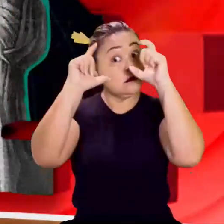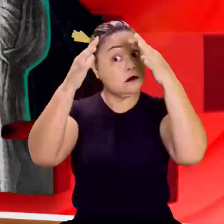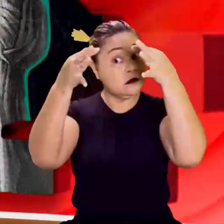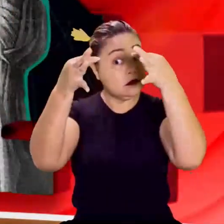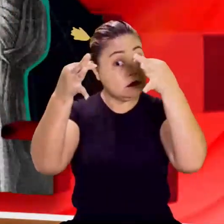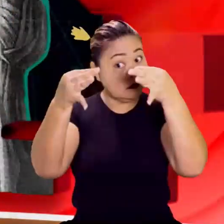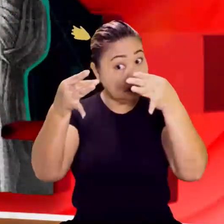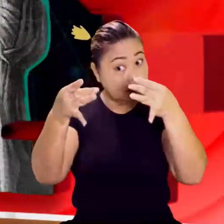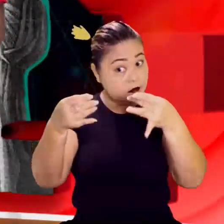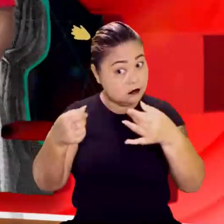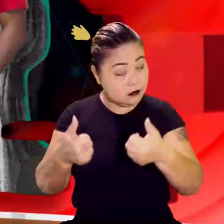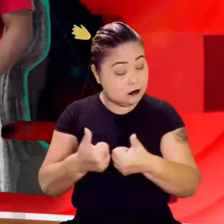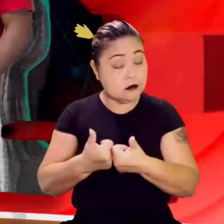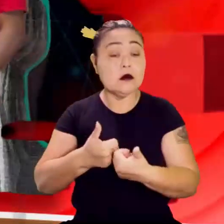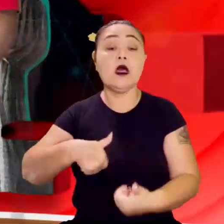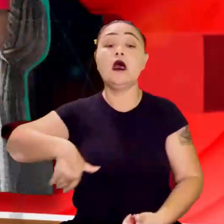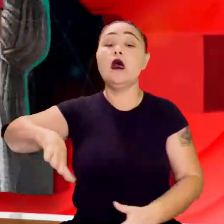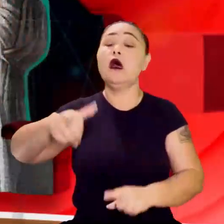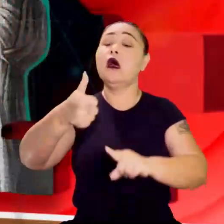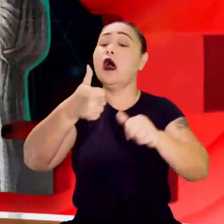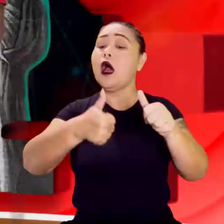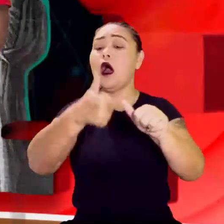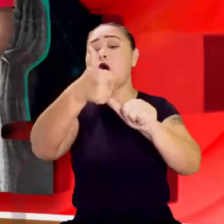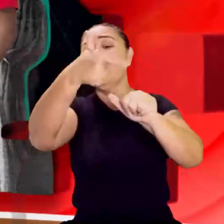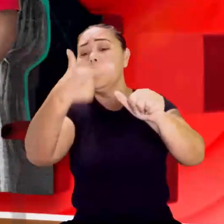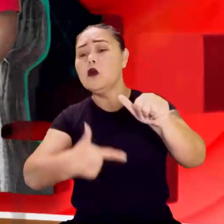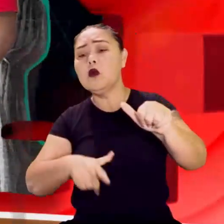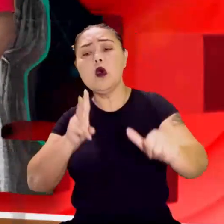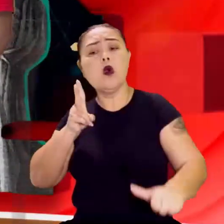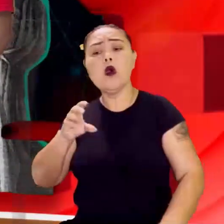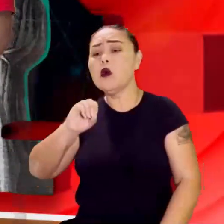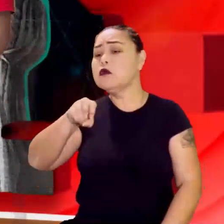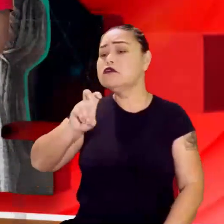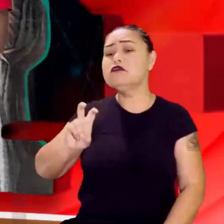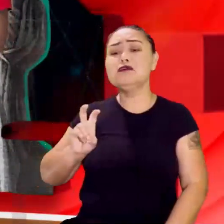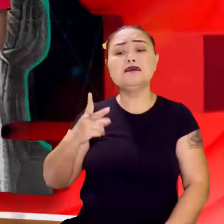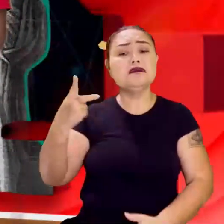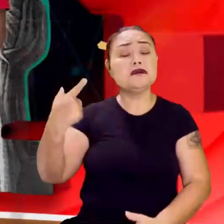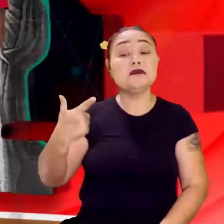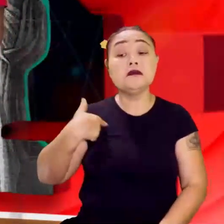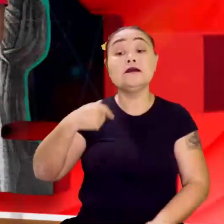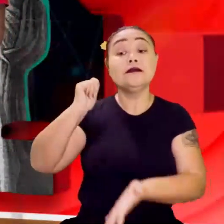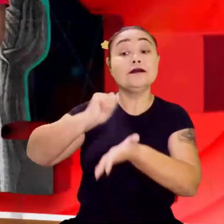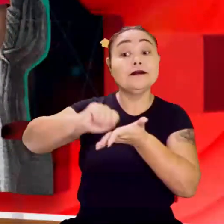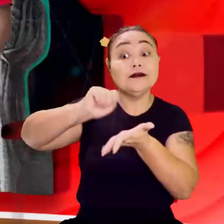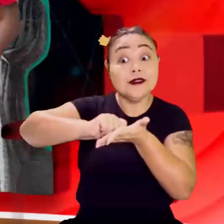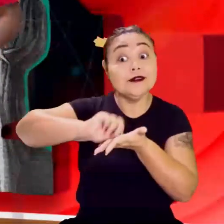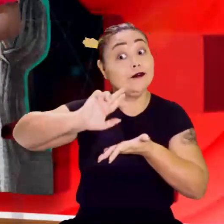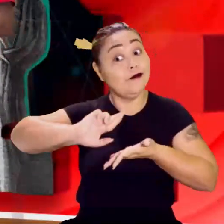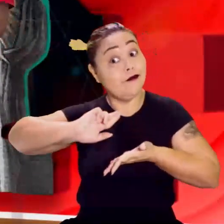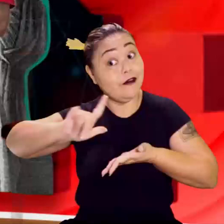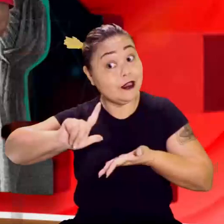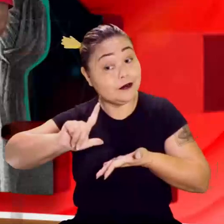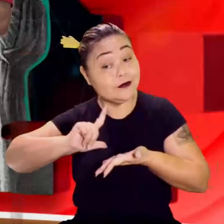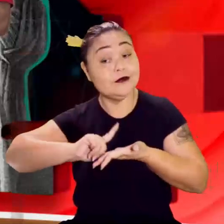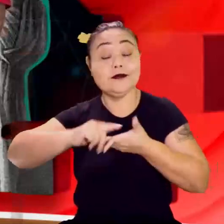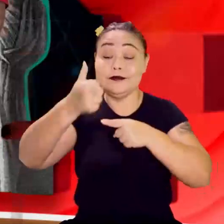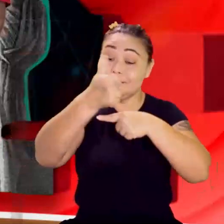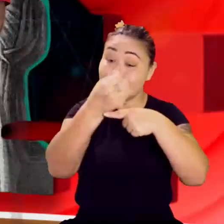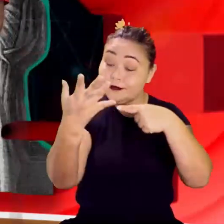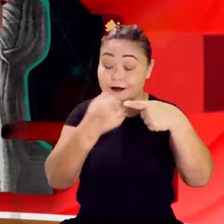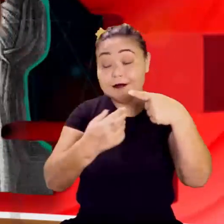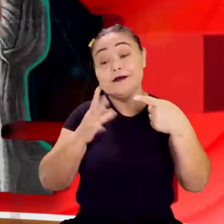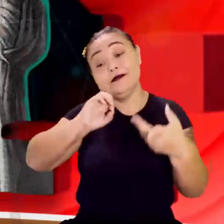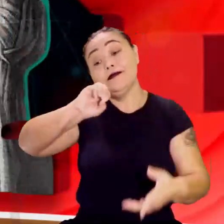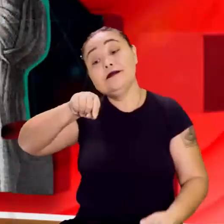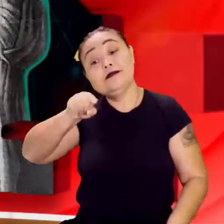detalhes. E aí a galera fica, né? 1 sobre 2 e 0,5, a mesma coisa, né? Só que escrito de maneira diferente. Um fracionário,